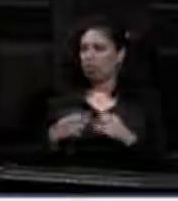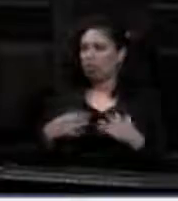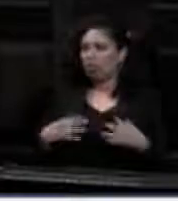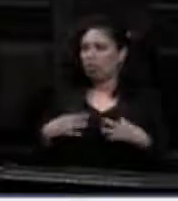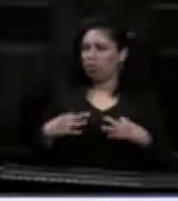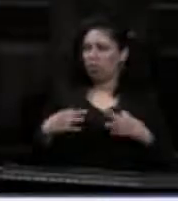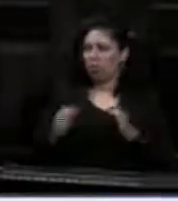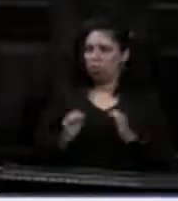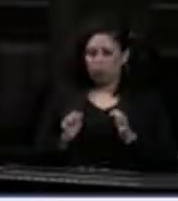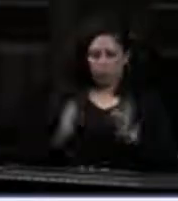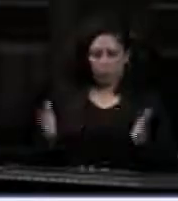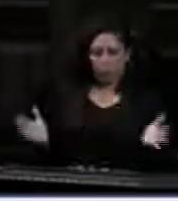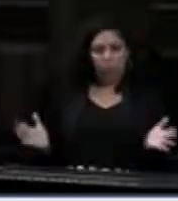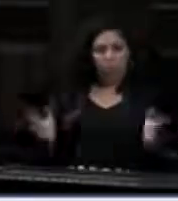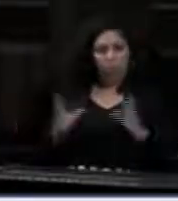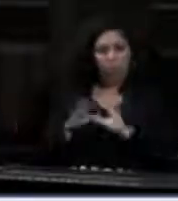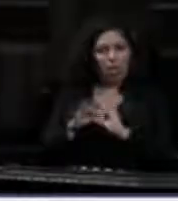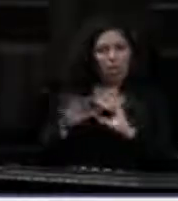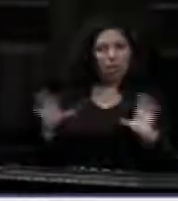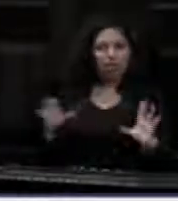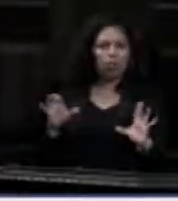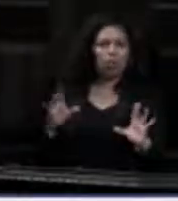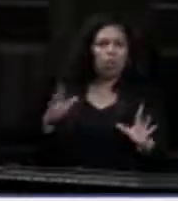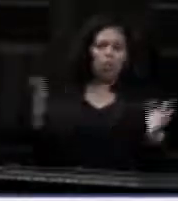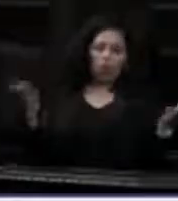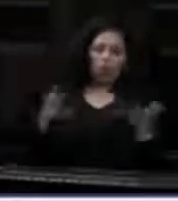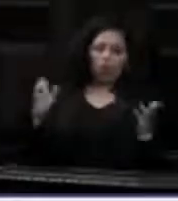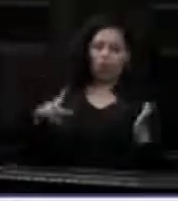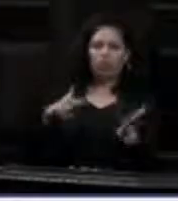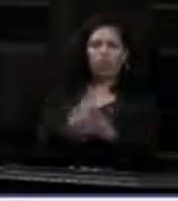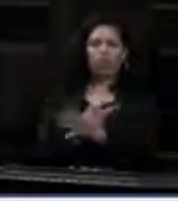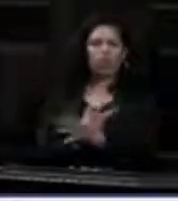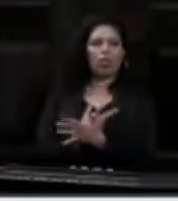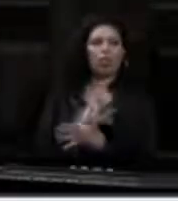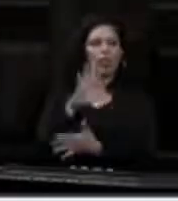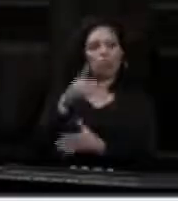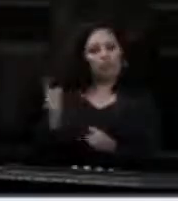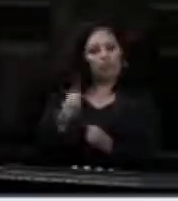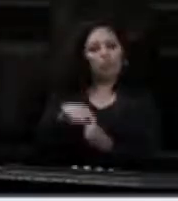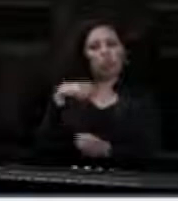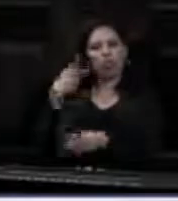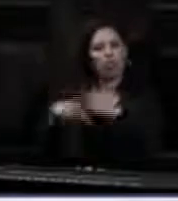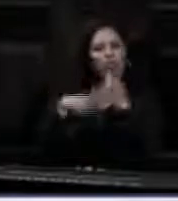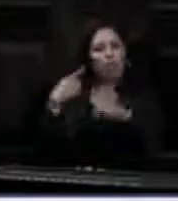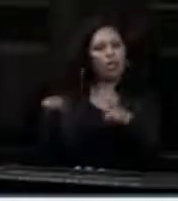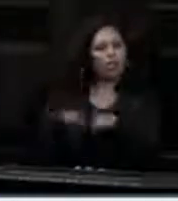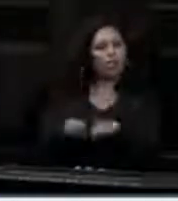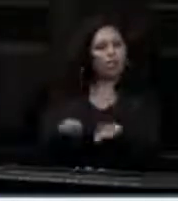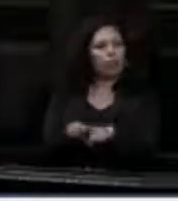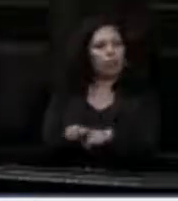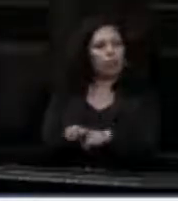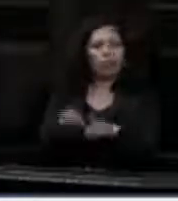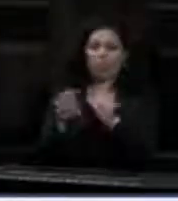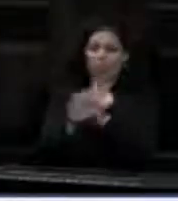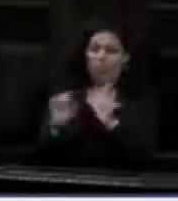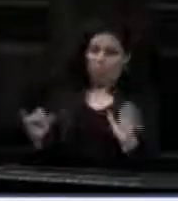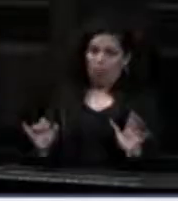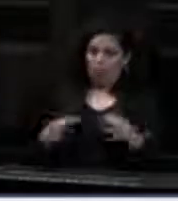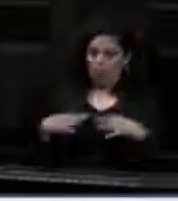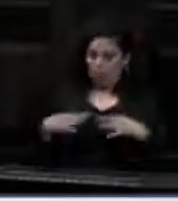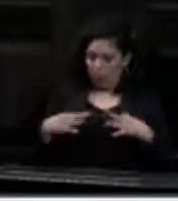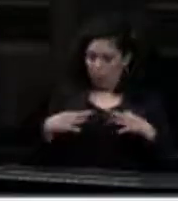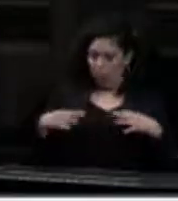total segurança, seja imatura, mas também volto a reafirmar que não é a lei do topless ou a do Dia